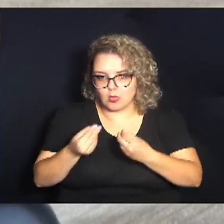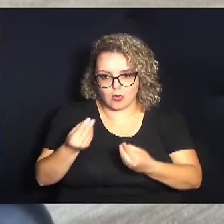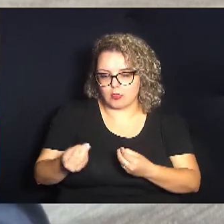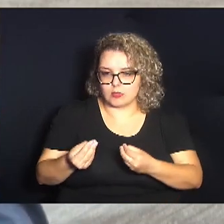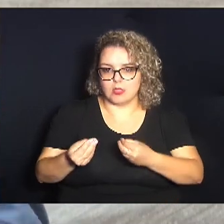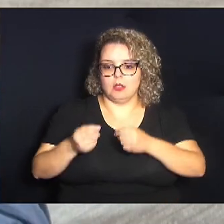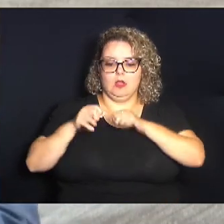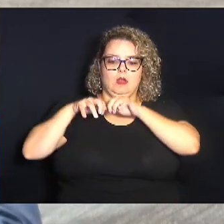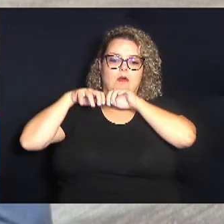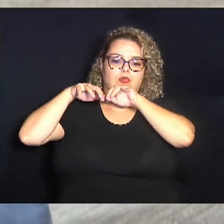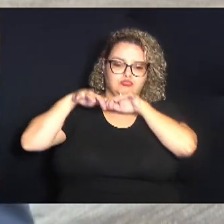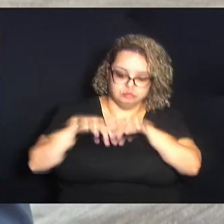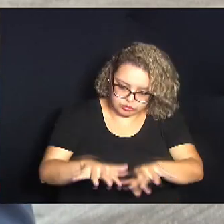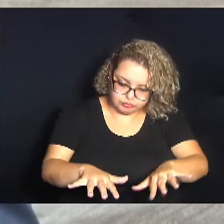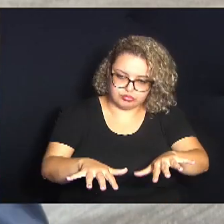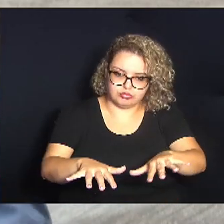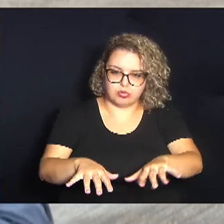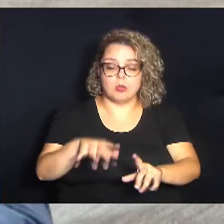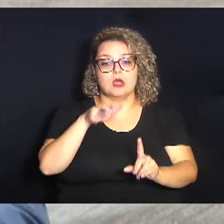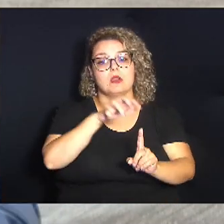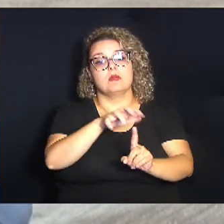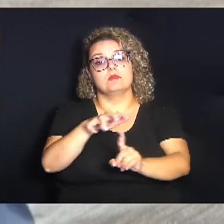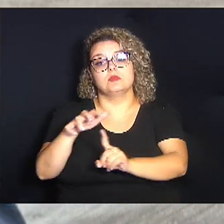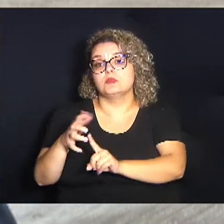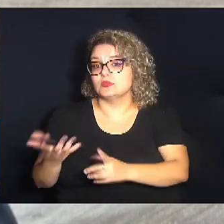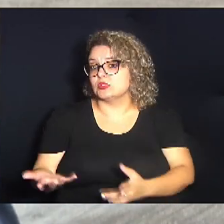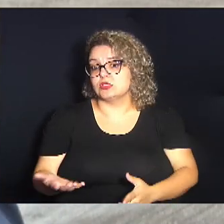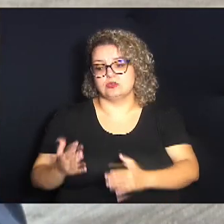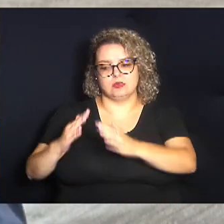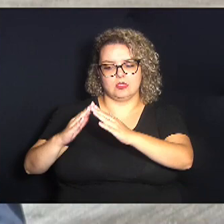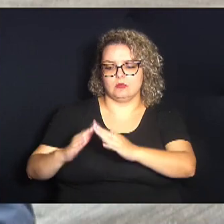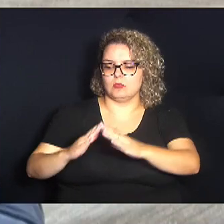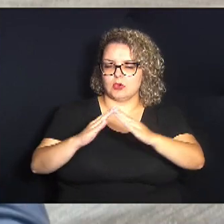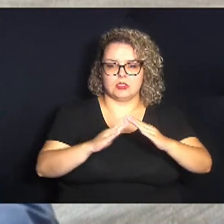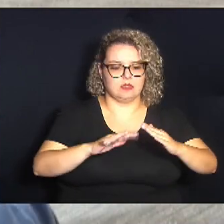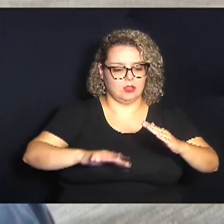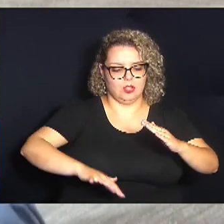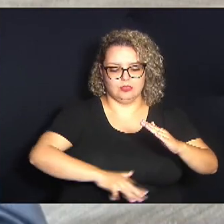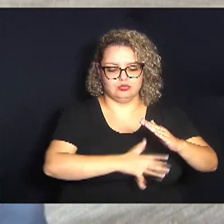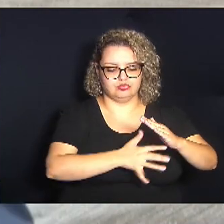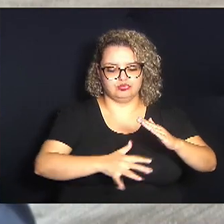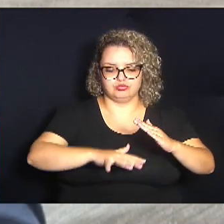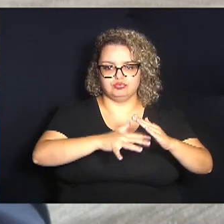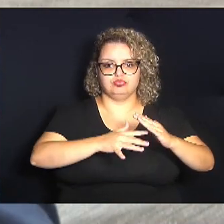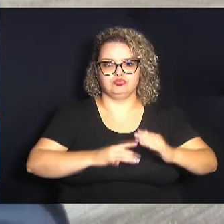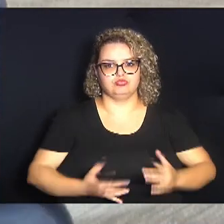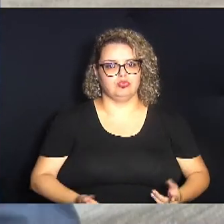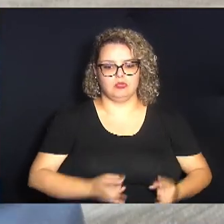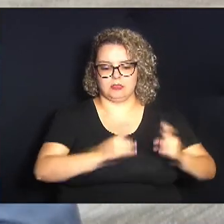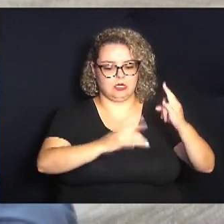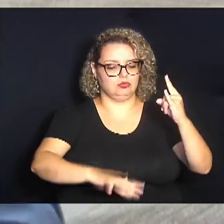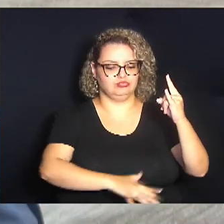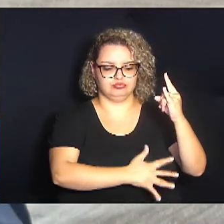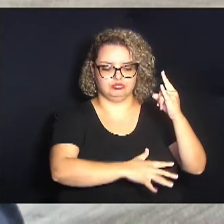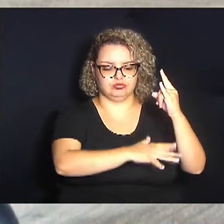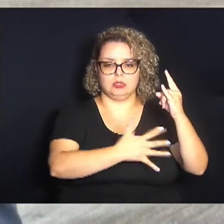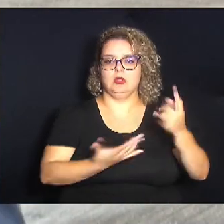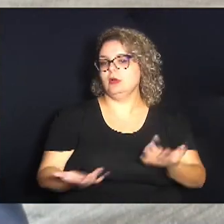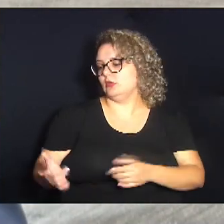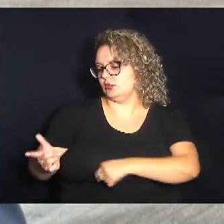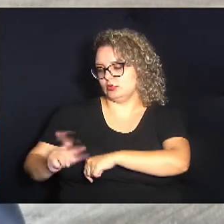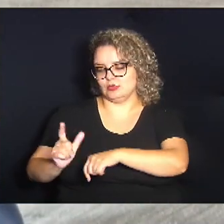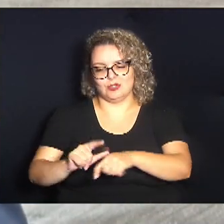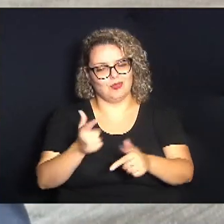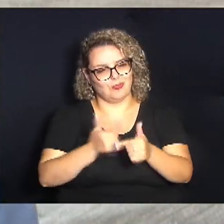grande velocidade, atingindo ali moradias, né, casas, edifícios, comércio, enfim, trazendo um